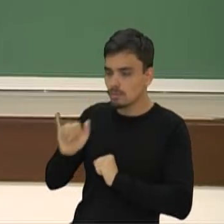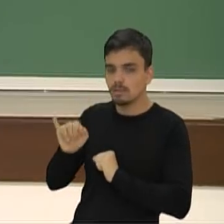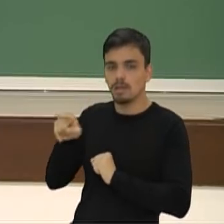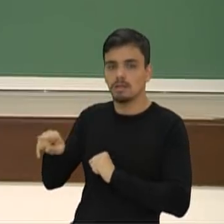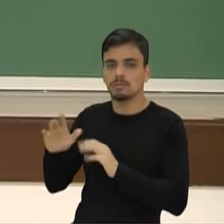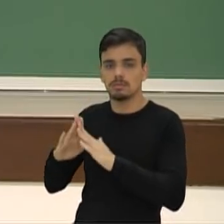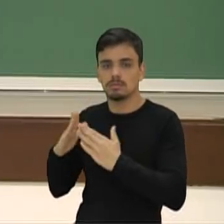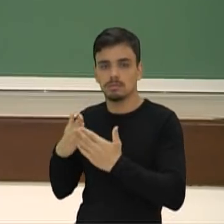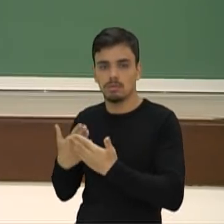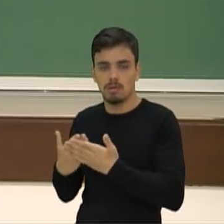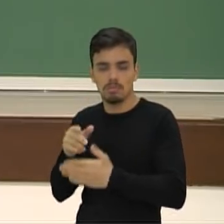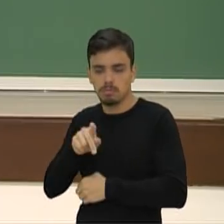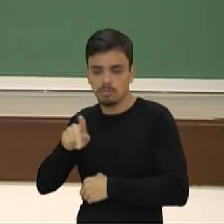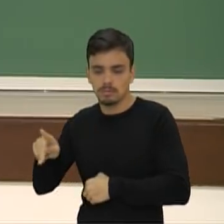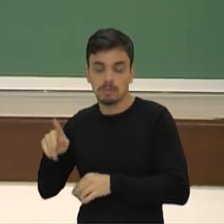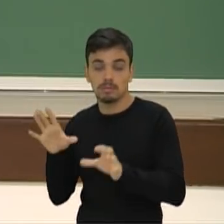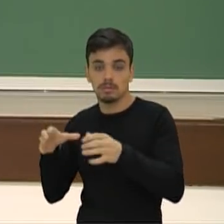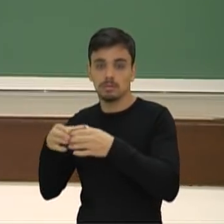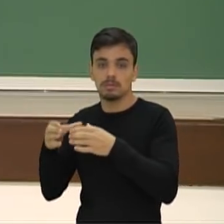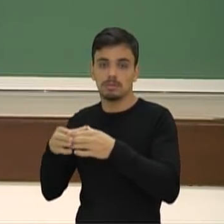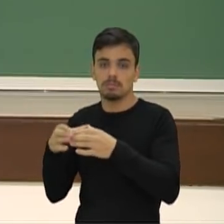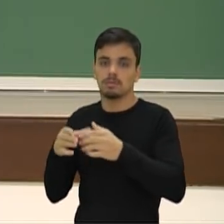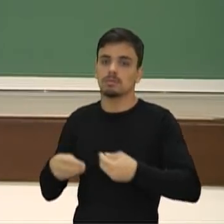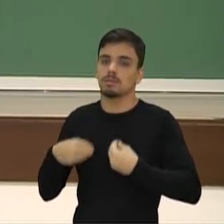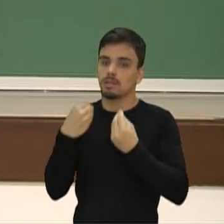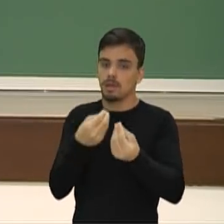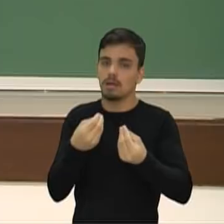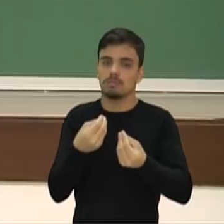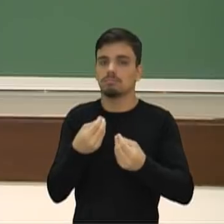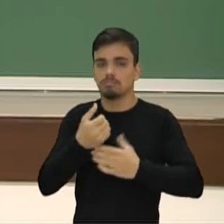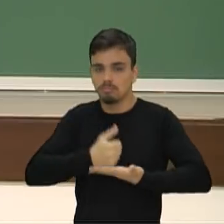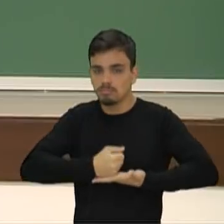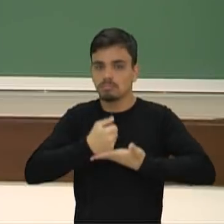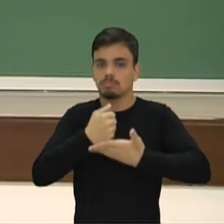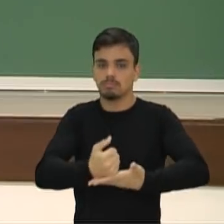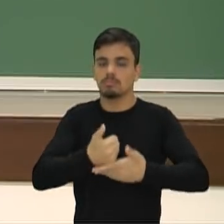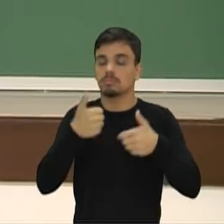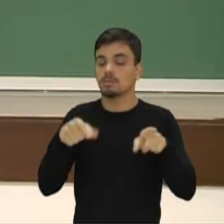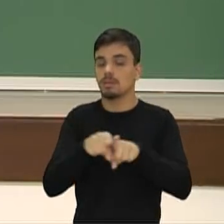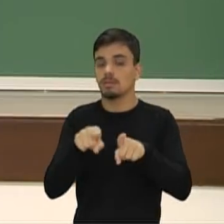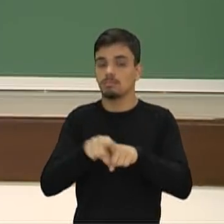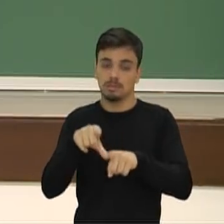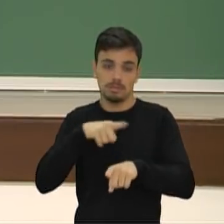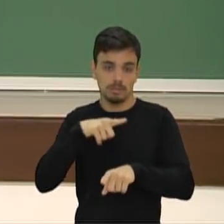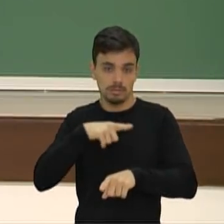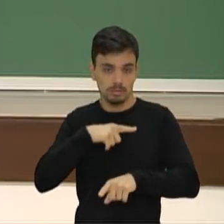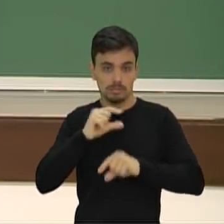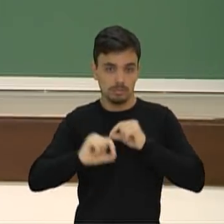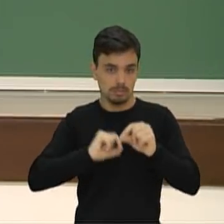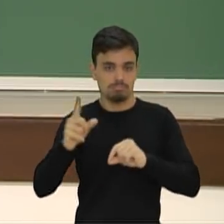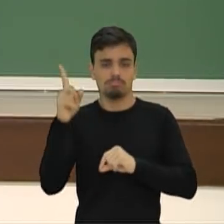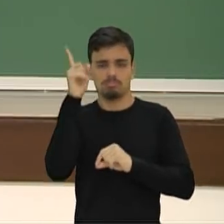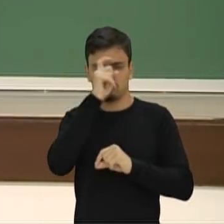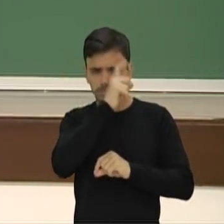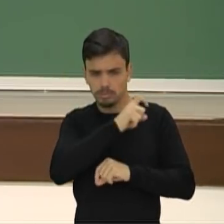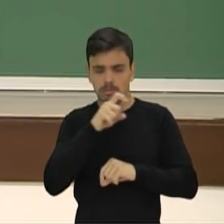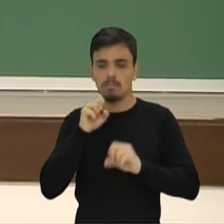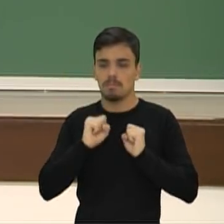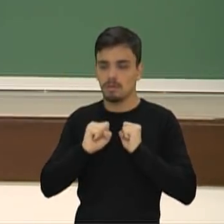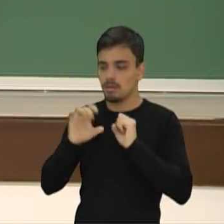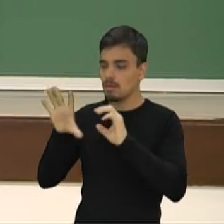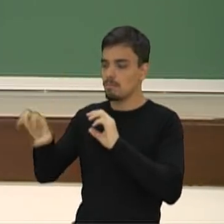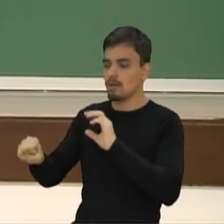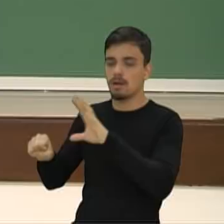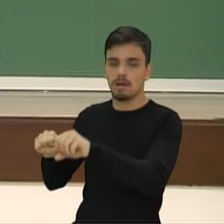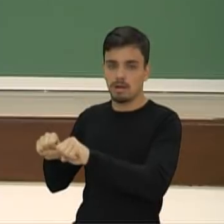escola, que a equipe diretiva vai lhe dar o suporte. Caso ainda assim tenha dificuldade, busque as suas atividades na escola